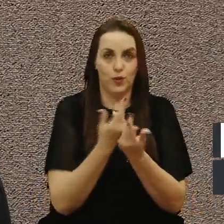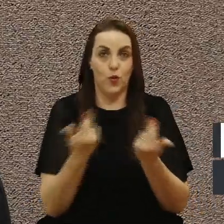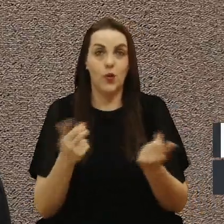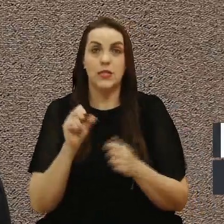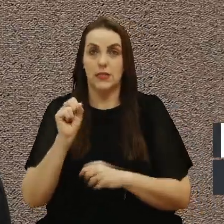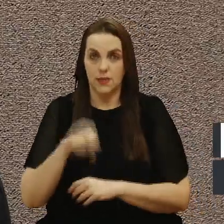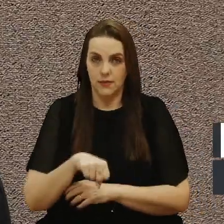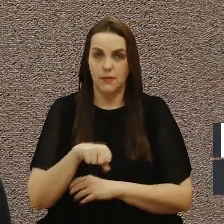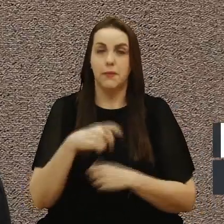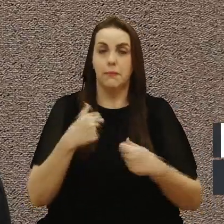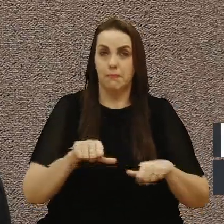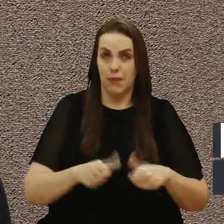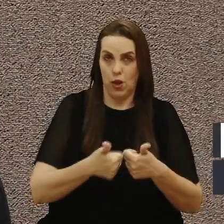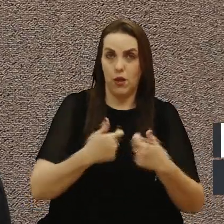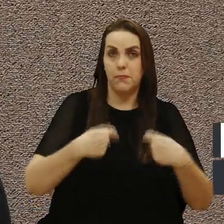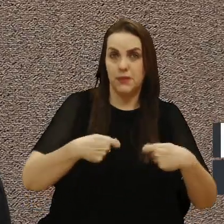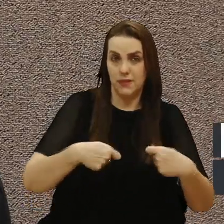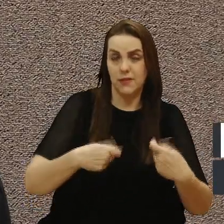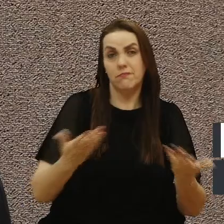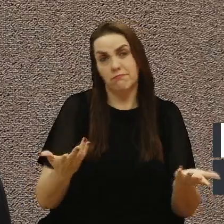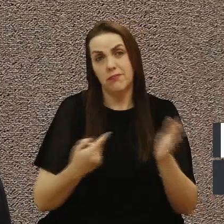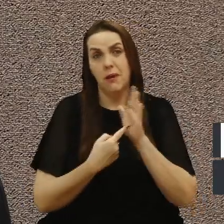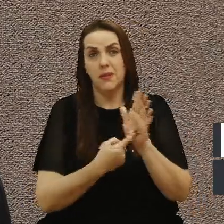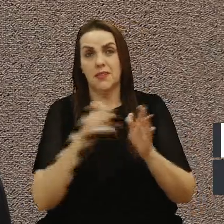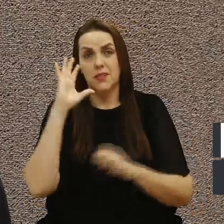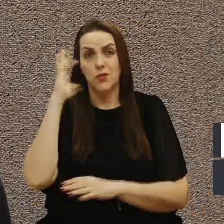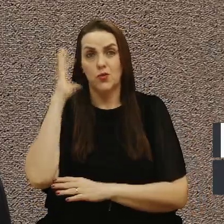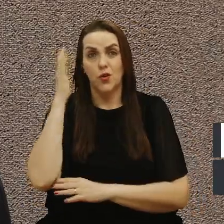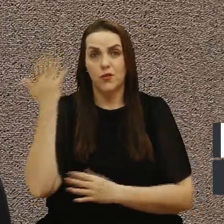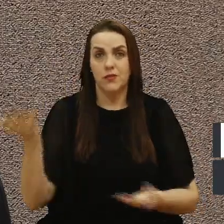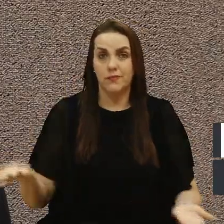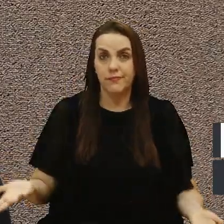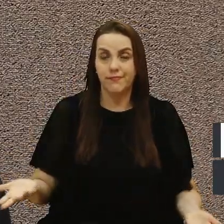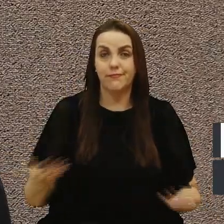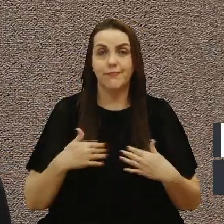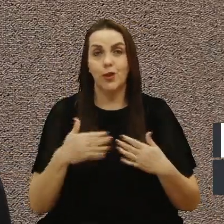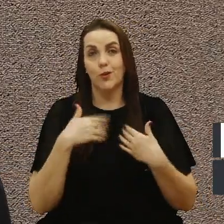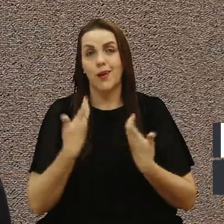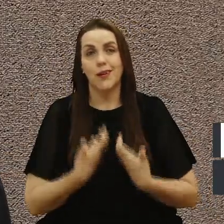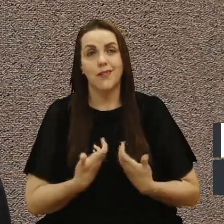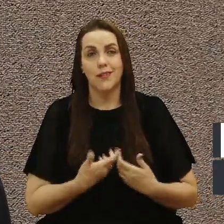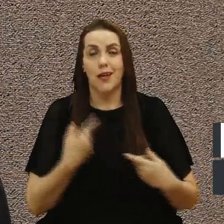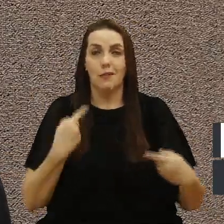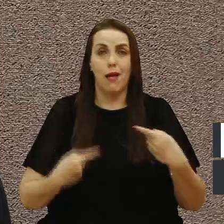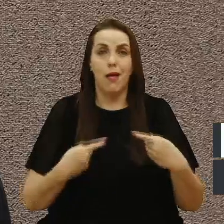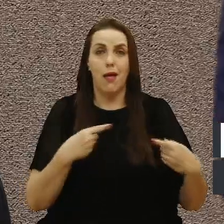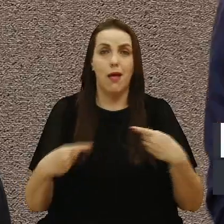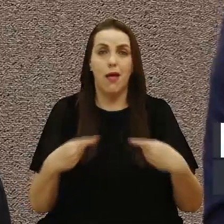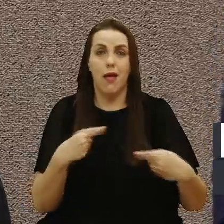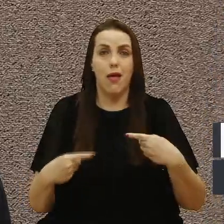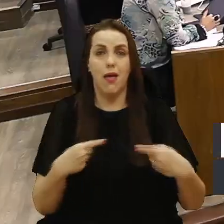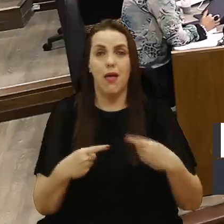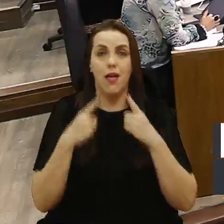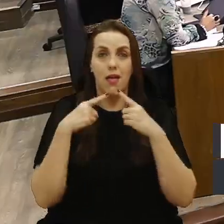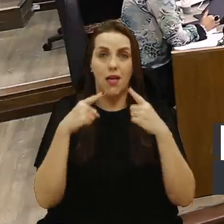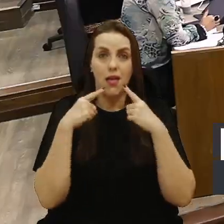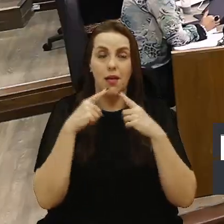Tem. Agora, apresente solução, né? Eu estou cansado de ver aqui bater boca, aqui criticando e não apresentando solução nenhuma. Obrigado.